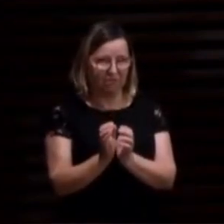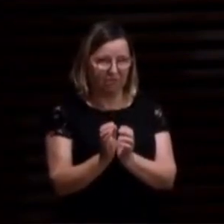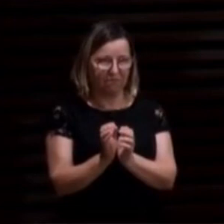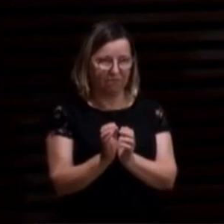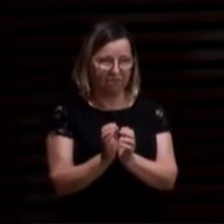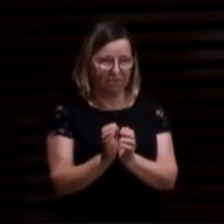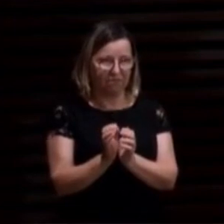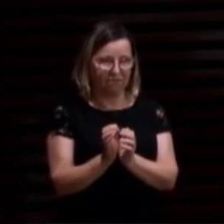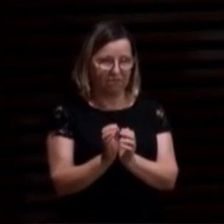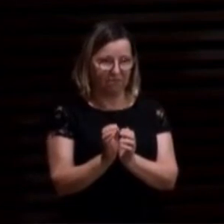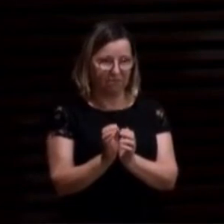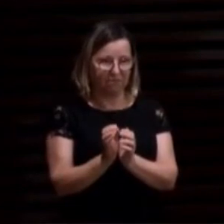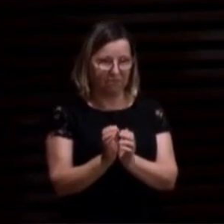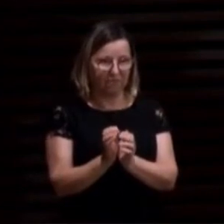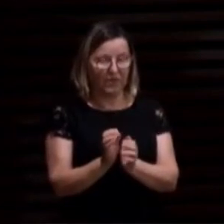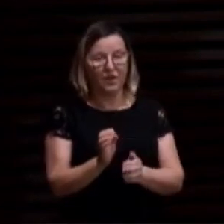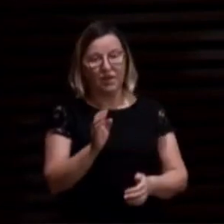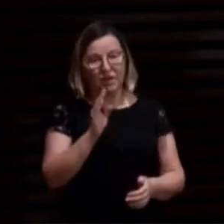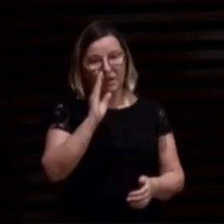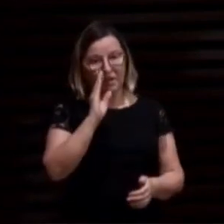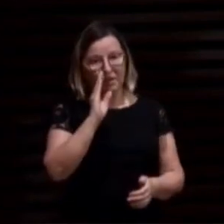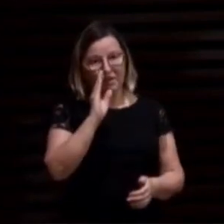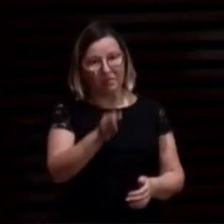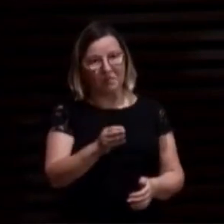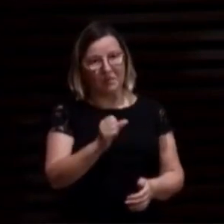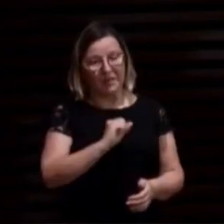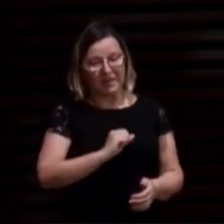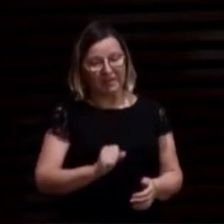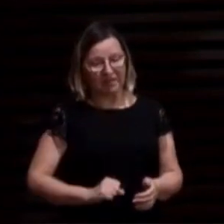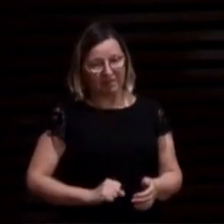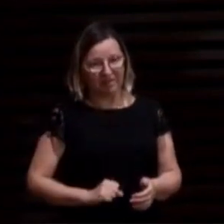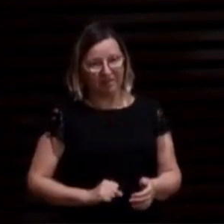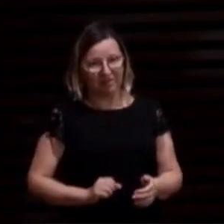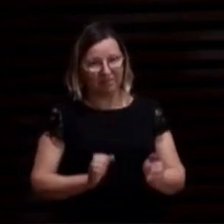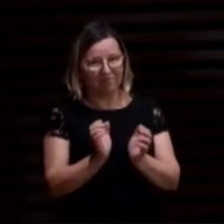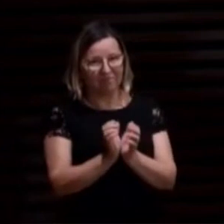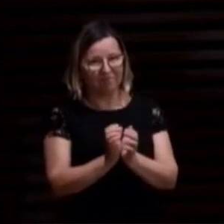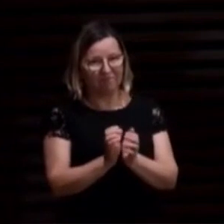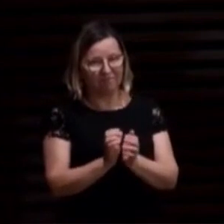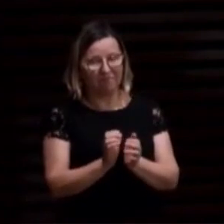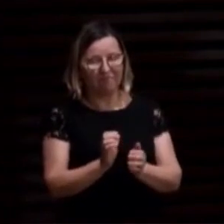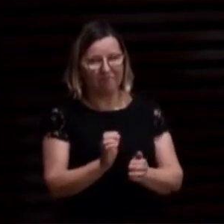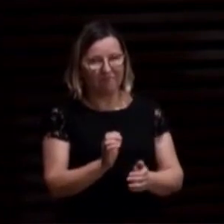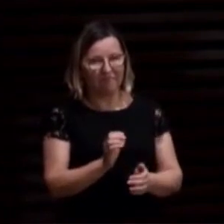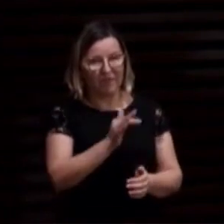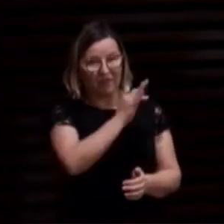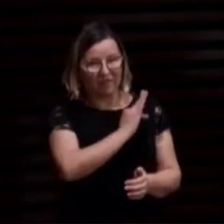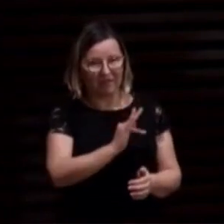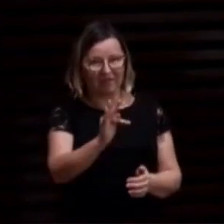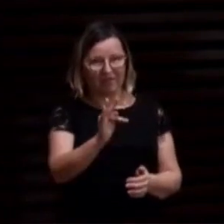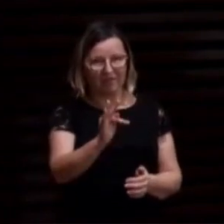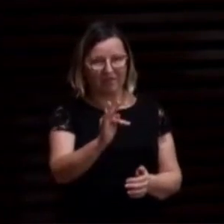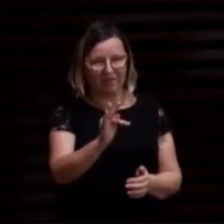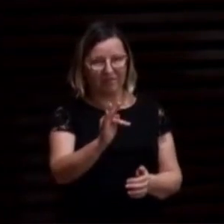principais sacerdotes, dos escribas e fariseus, dos sacerdotes e dos